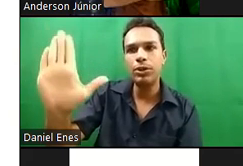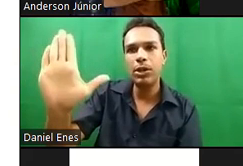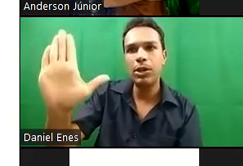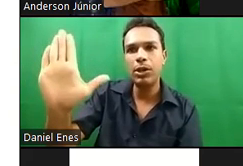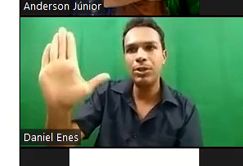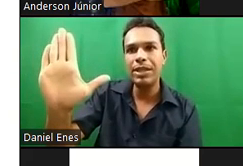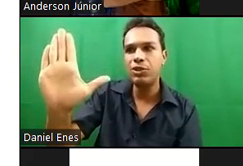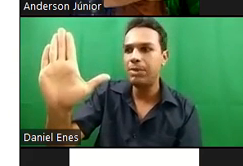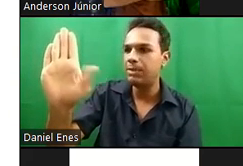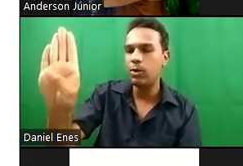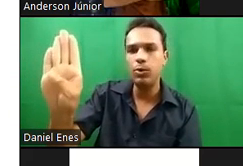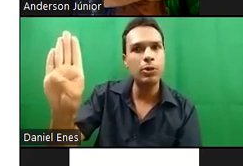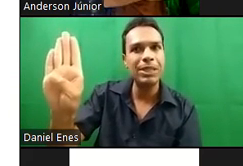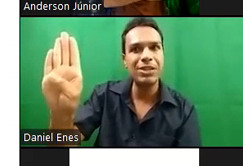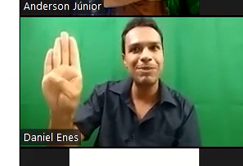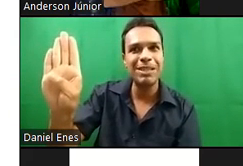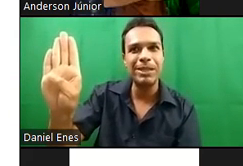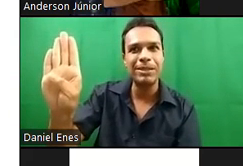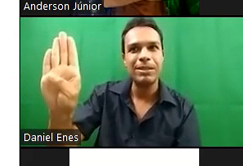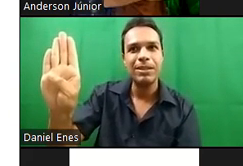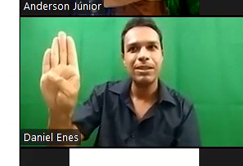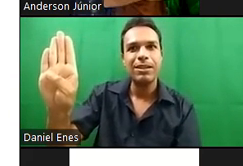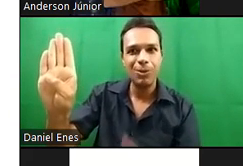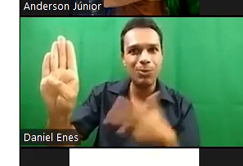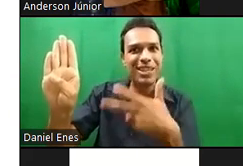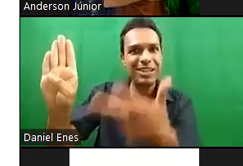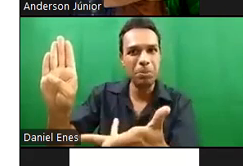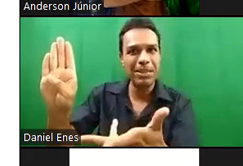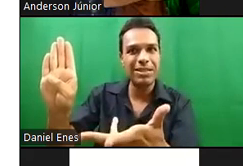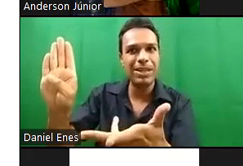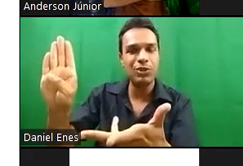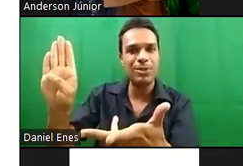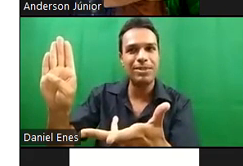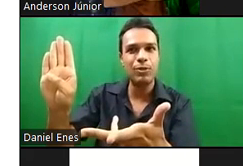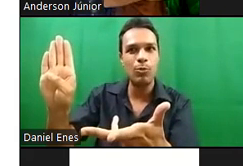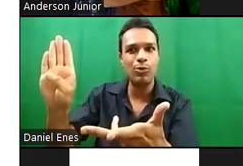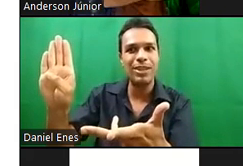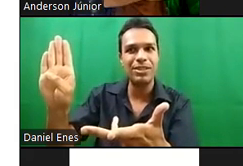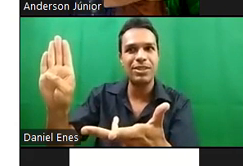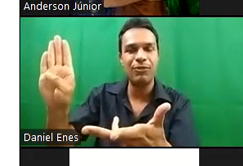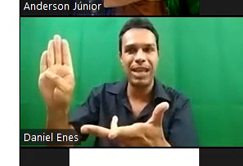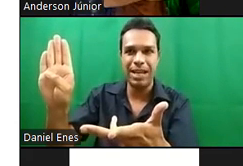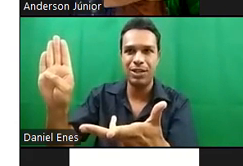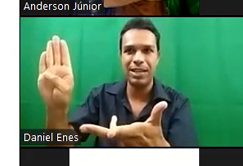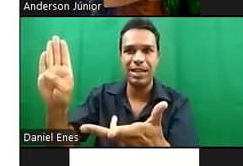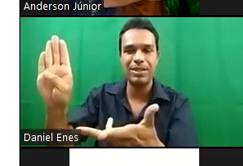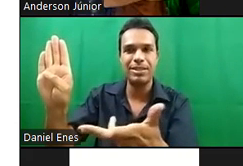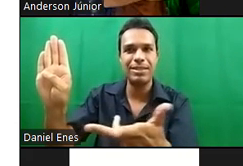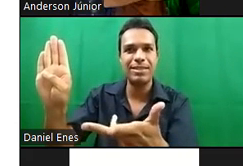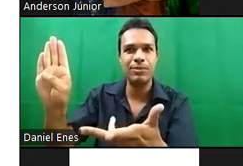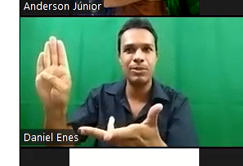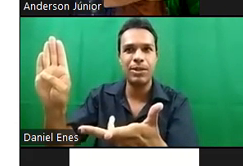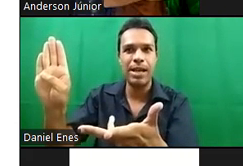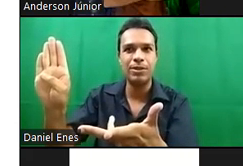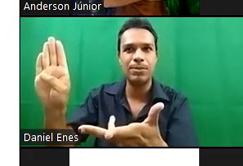mínima, outra unidade mínima, outra unidade mínima. Estão conseguindo perceber as coisas em comum que existem na fonética da língua de sinais